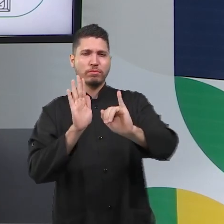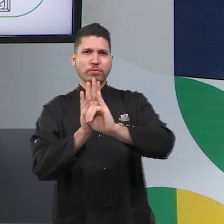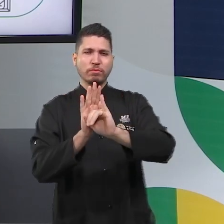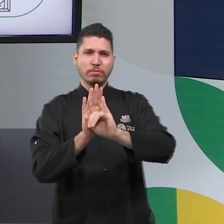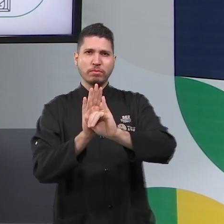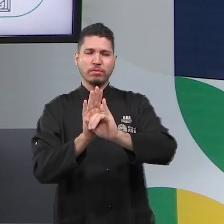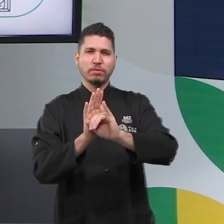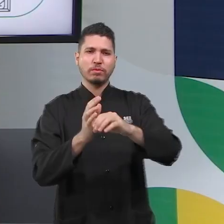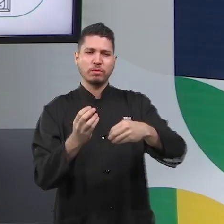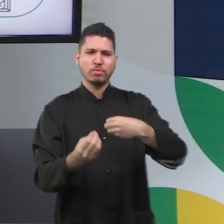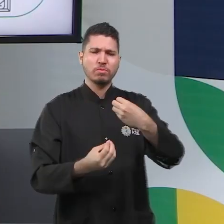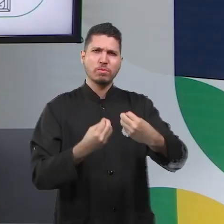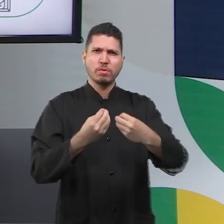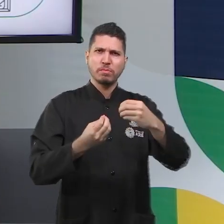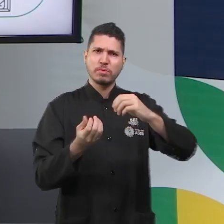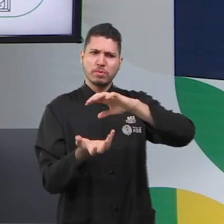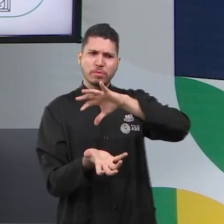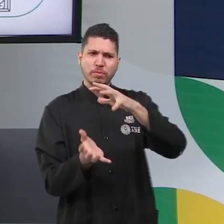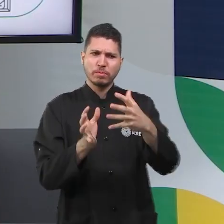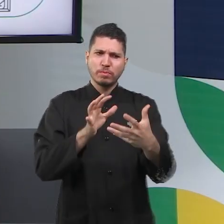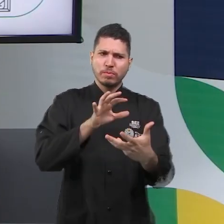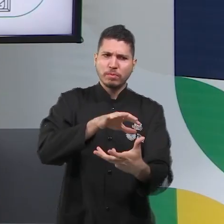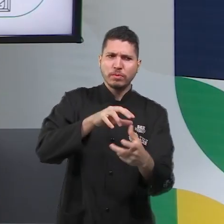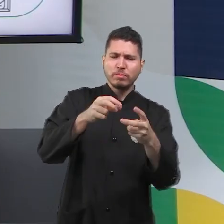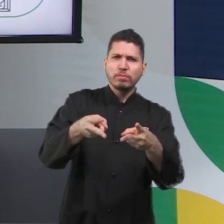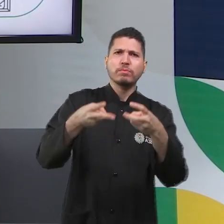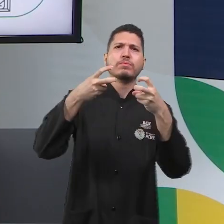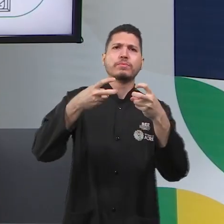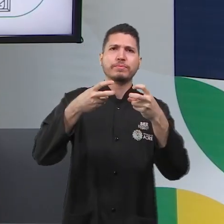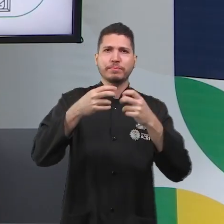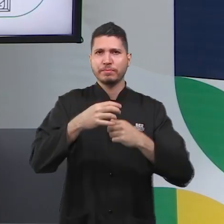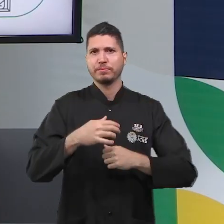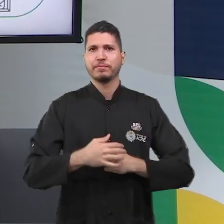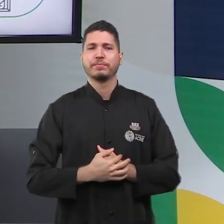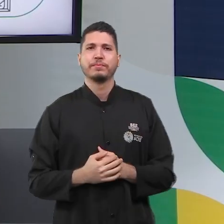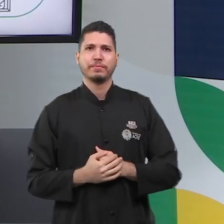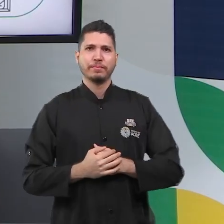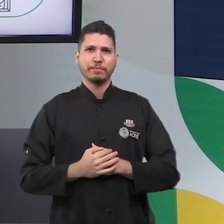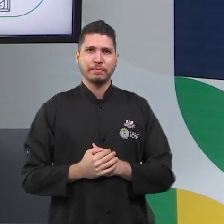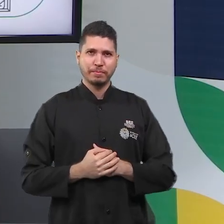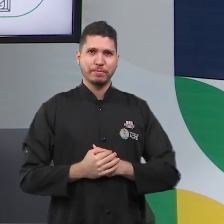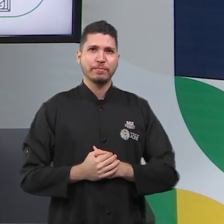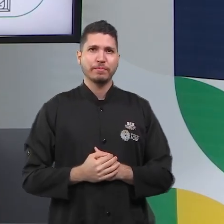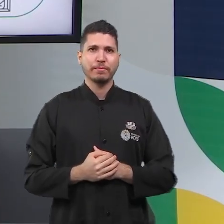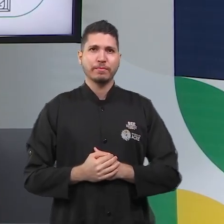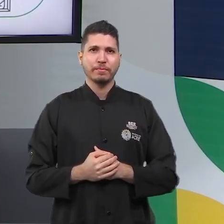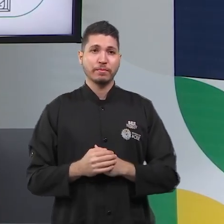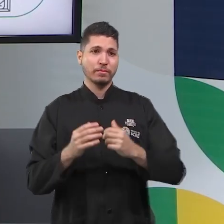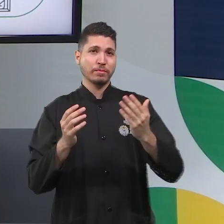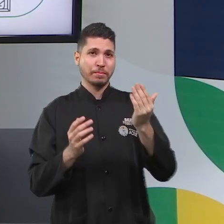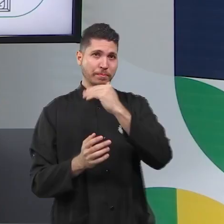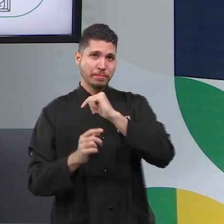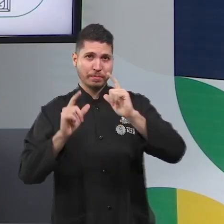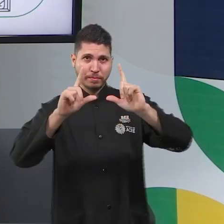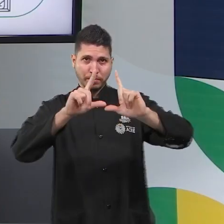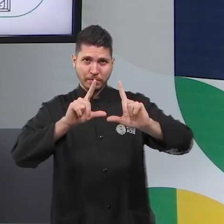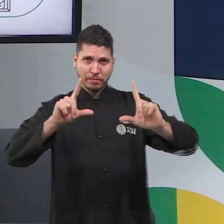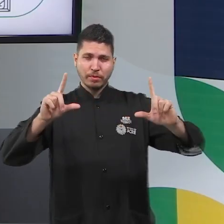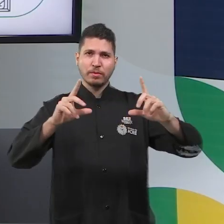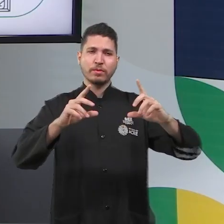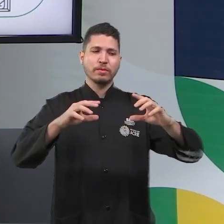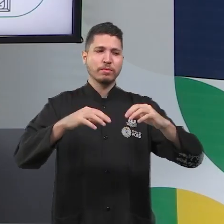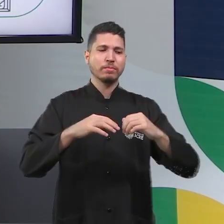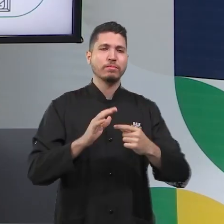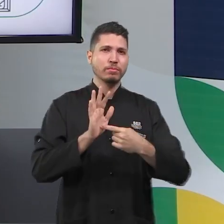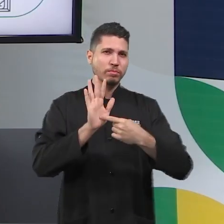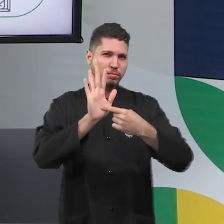elas transformam a nossa forma de ver o mundo. Vamos aqui acompanhar na nossa tela de hoje como essas manifestações reforçar